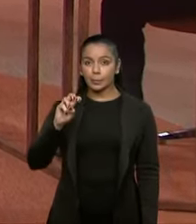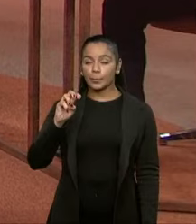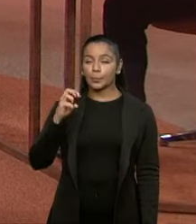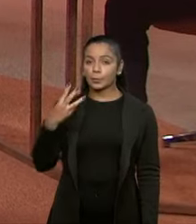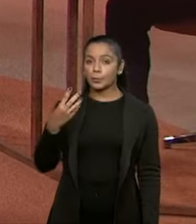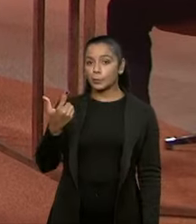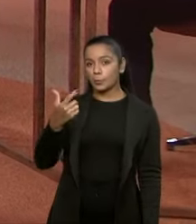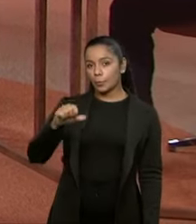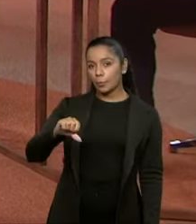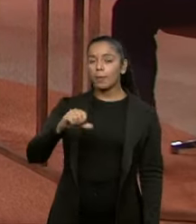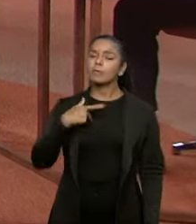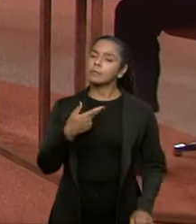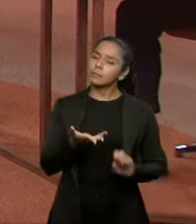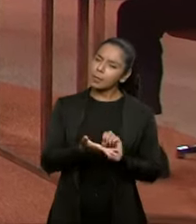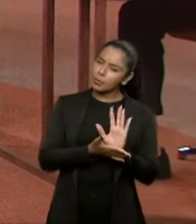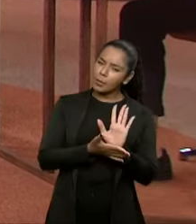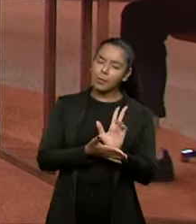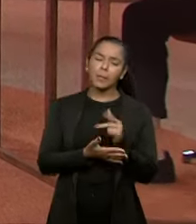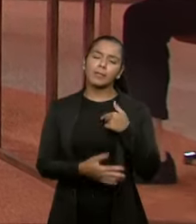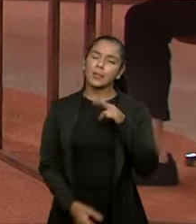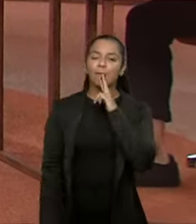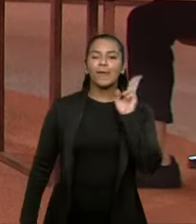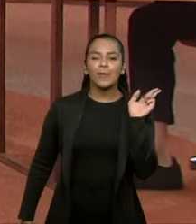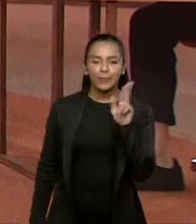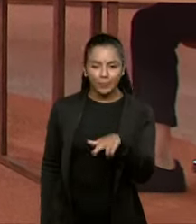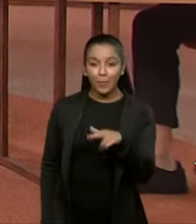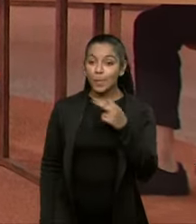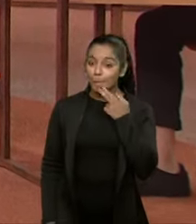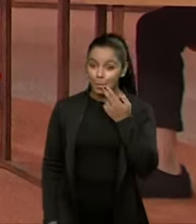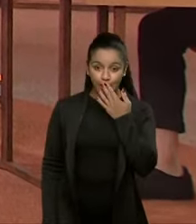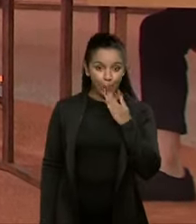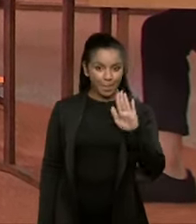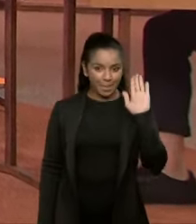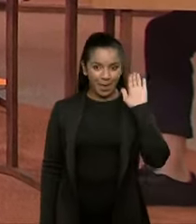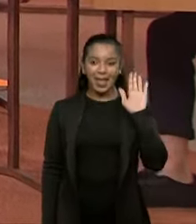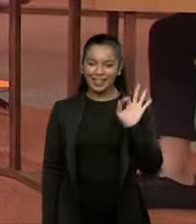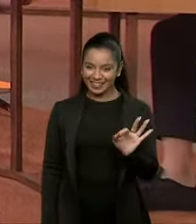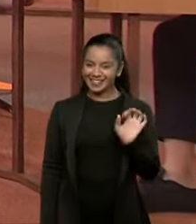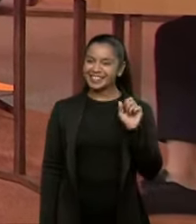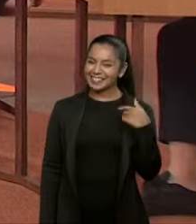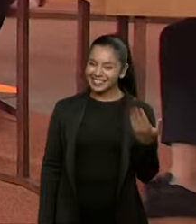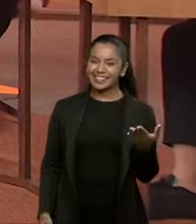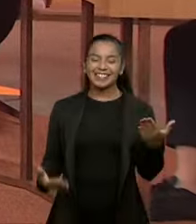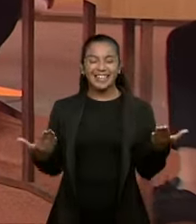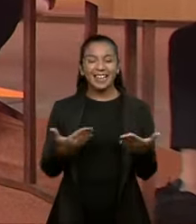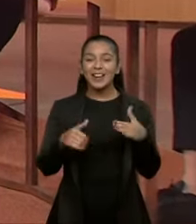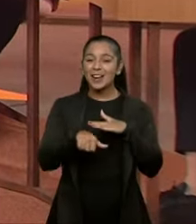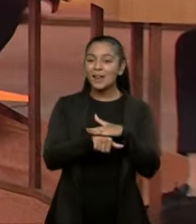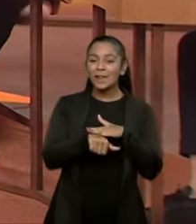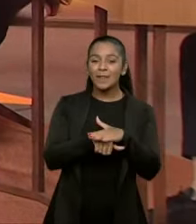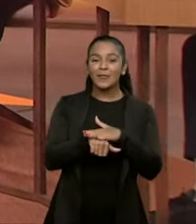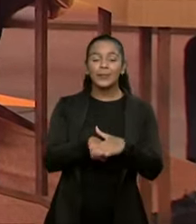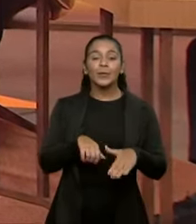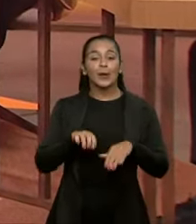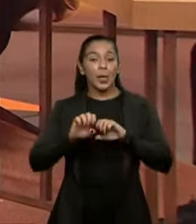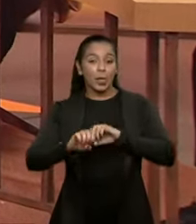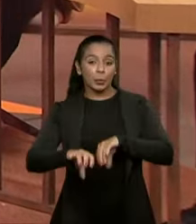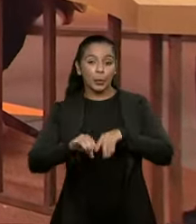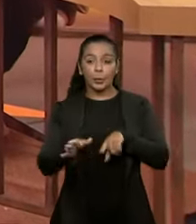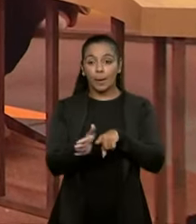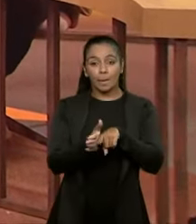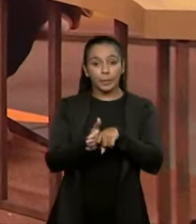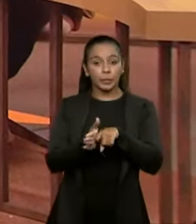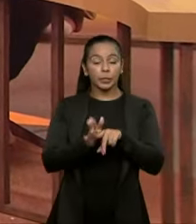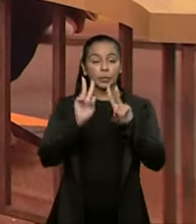219-9903-5329. Vai, passa uma mensagenzinha que eu te respondo, prometo, tá? Agora a gente vai conversar com a educadora e pesquisadora